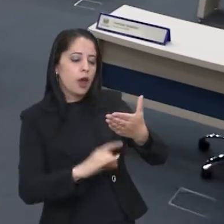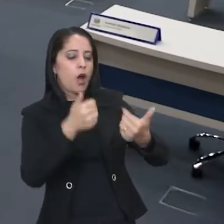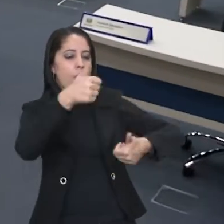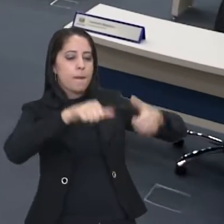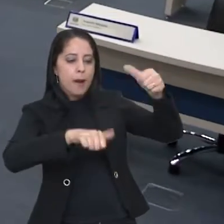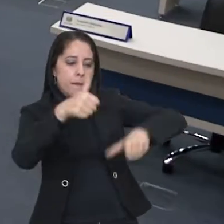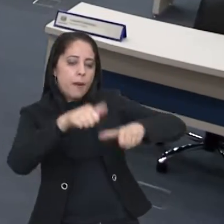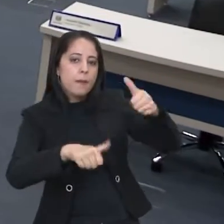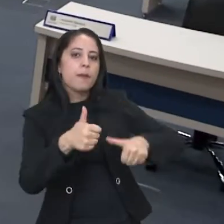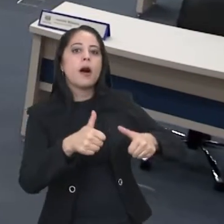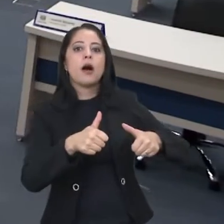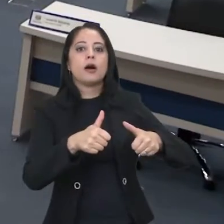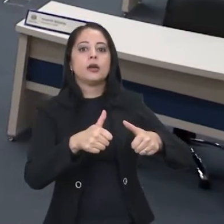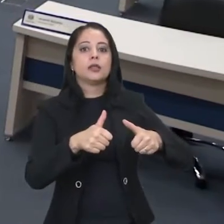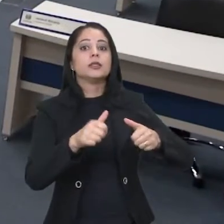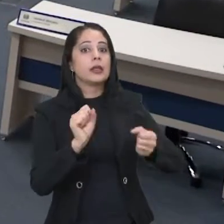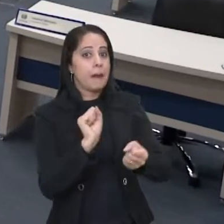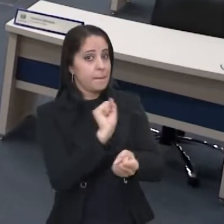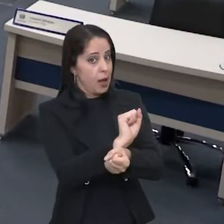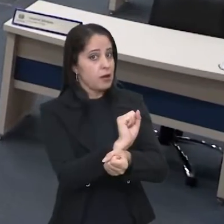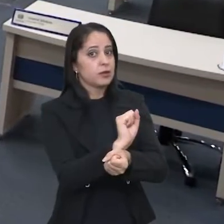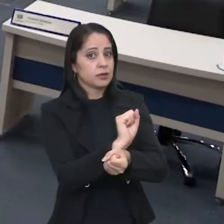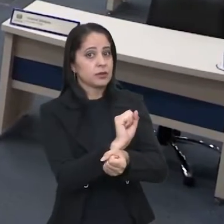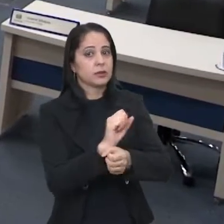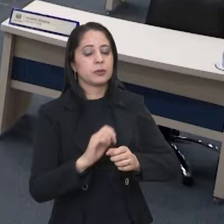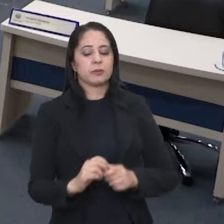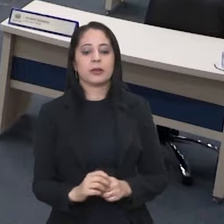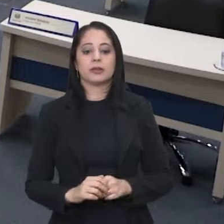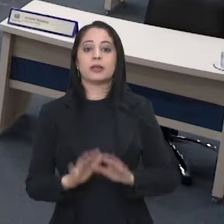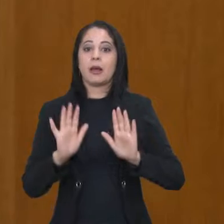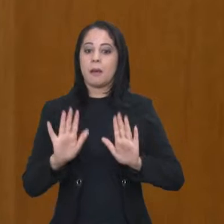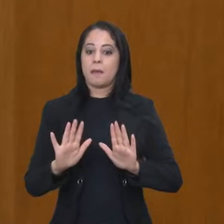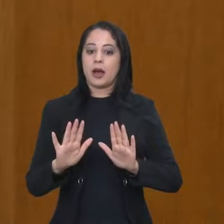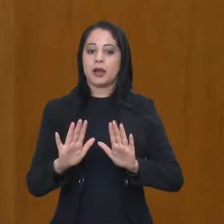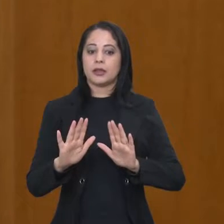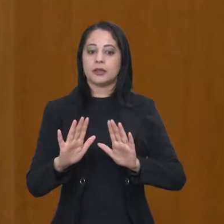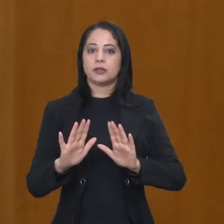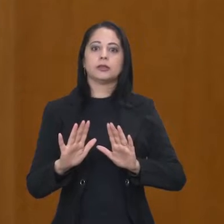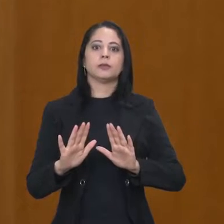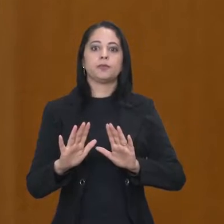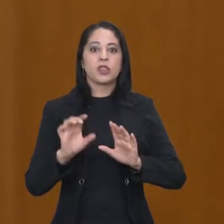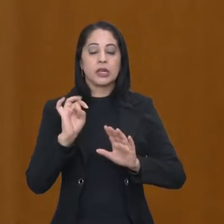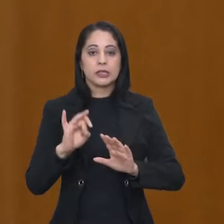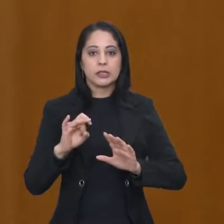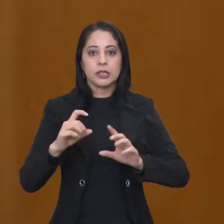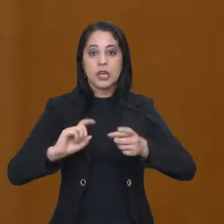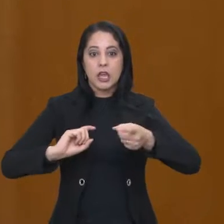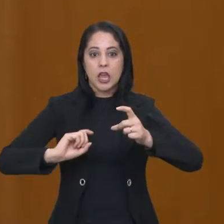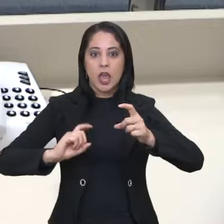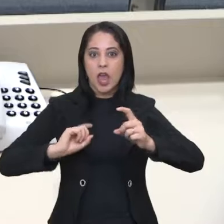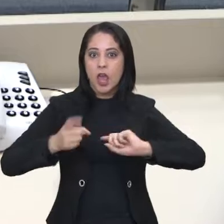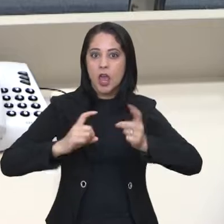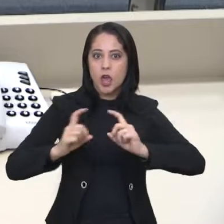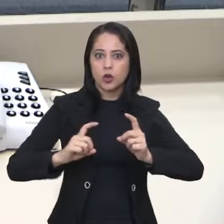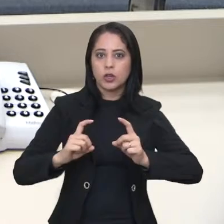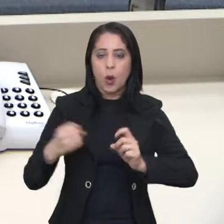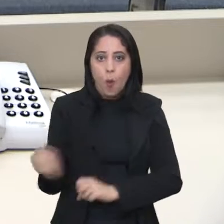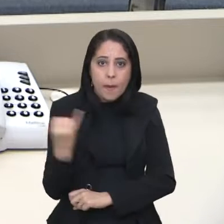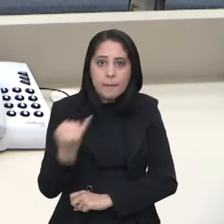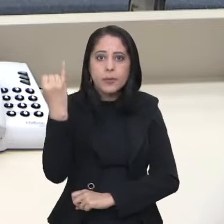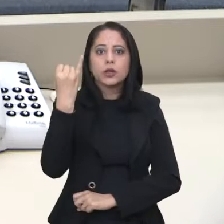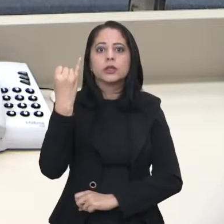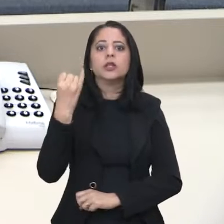de projetos e também as sessões ordinárias, ficam suspensas. Mas as sessões de caráter extraordinário ainda podem